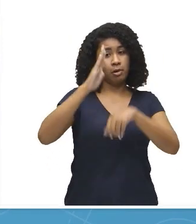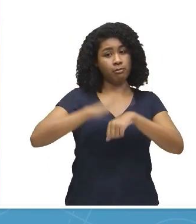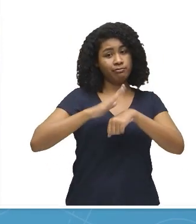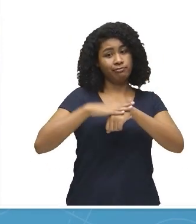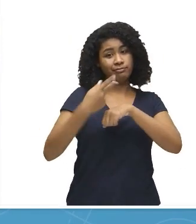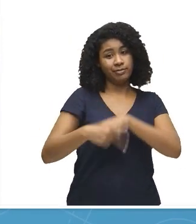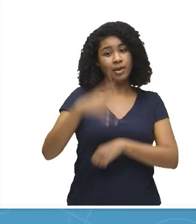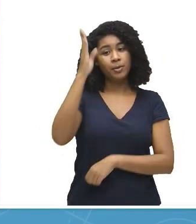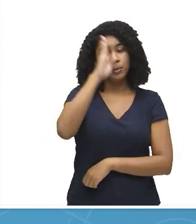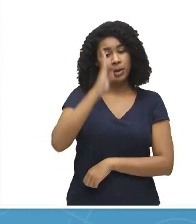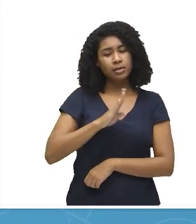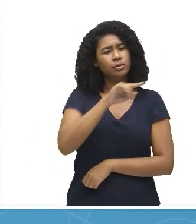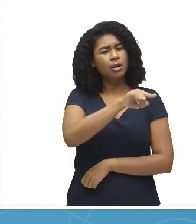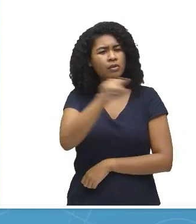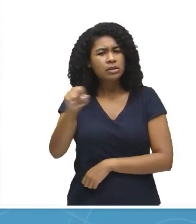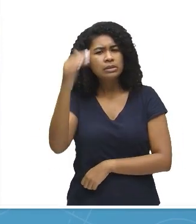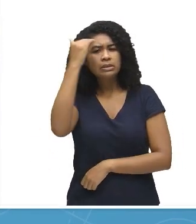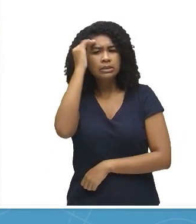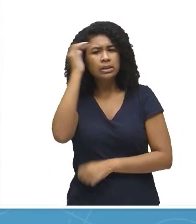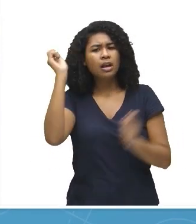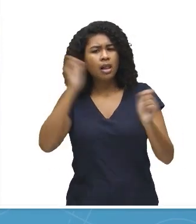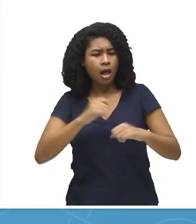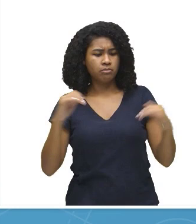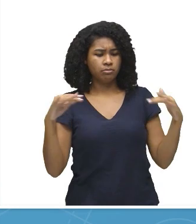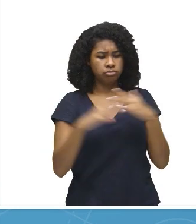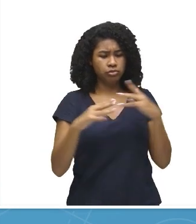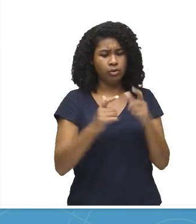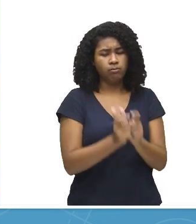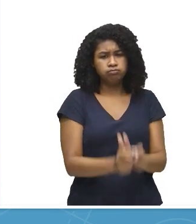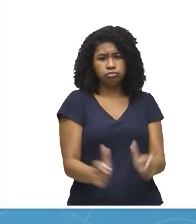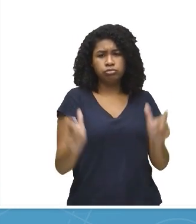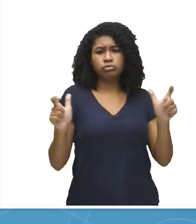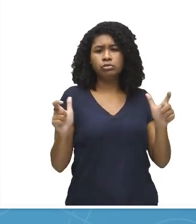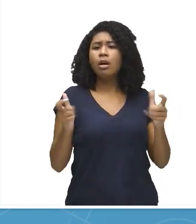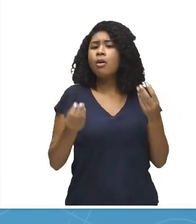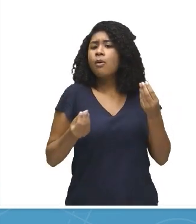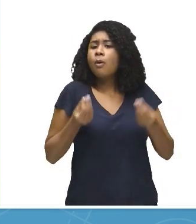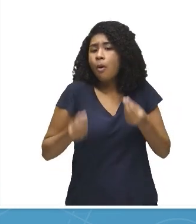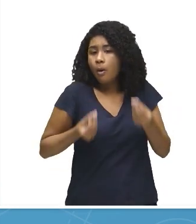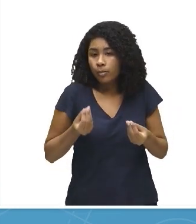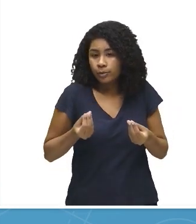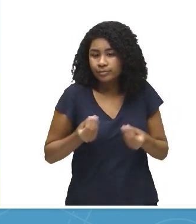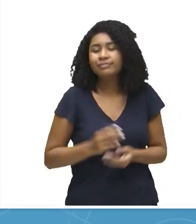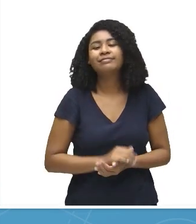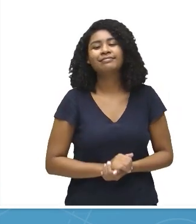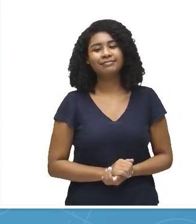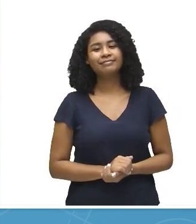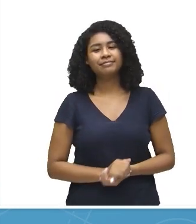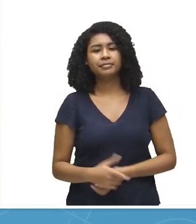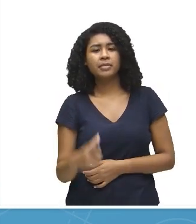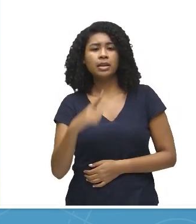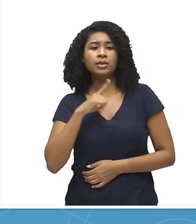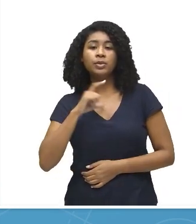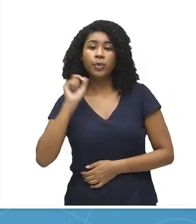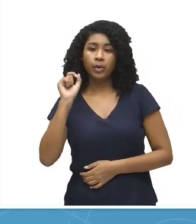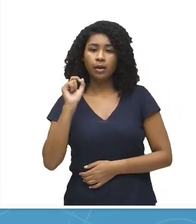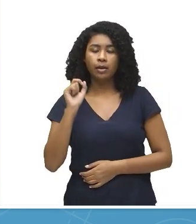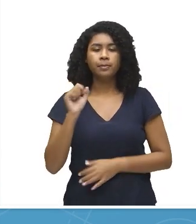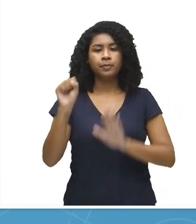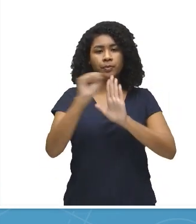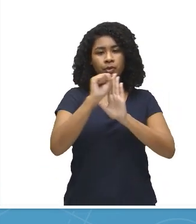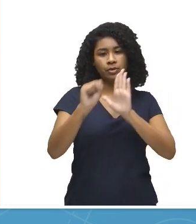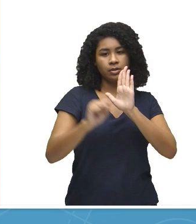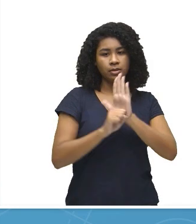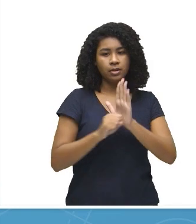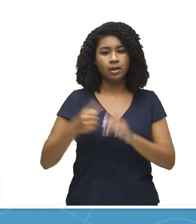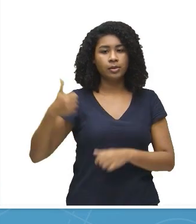urbanização, né? Como ocorreu a urbanização. Então, nós temos A indústria, né, no início do